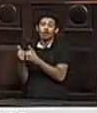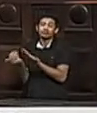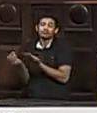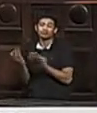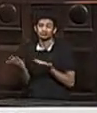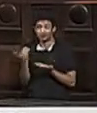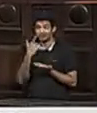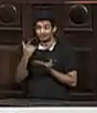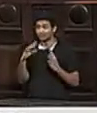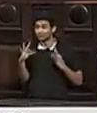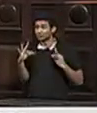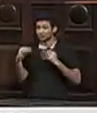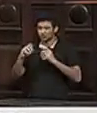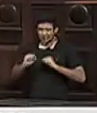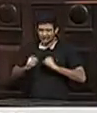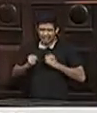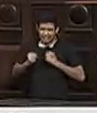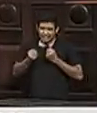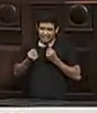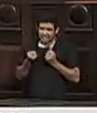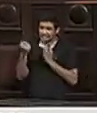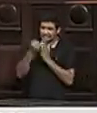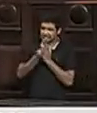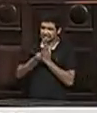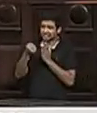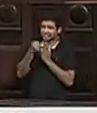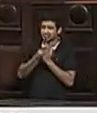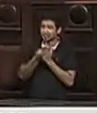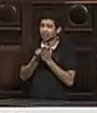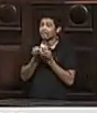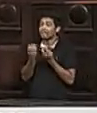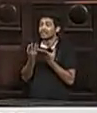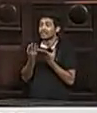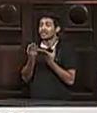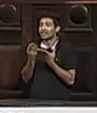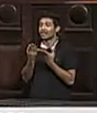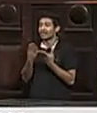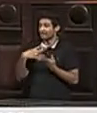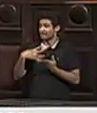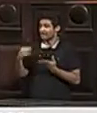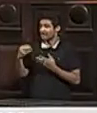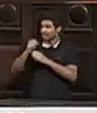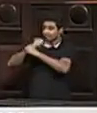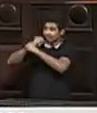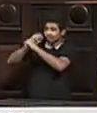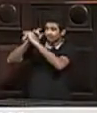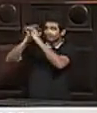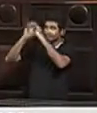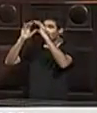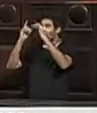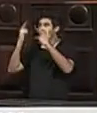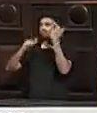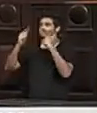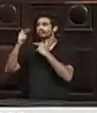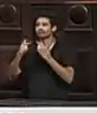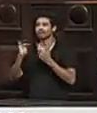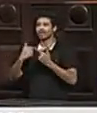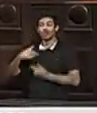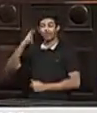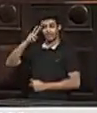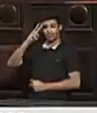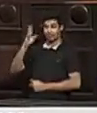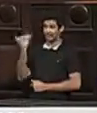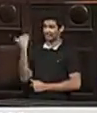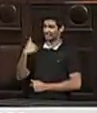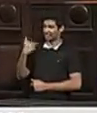Tudo isso, todo esse sacrifício em busca de um sonho que, graças a Deus, a minha geração teve a oportunidade